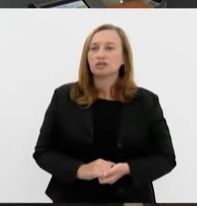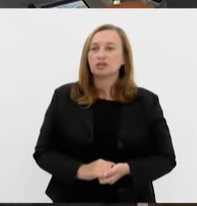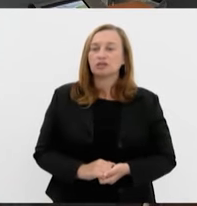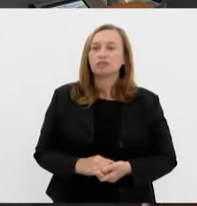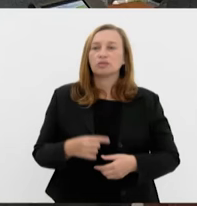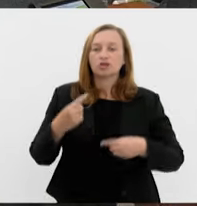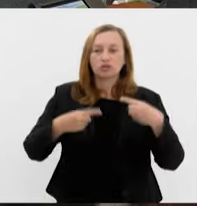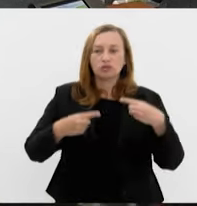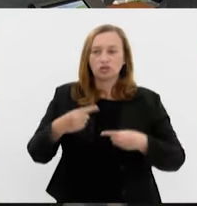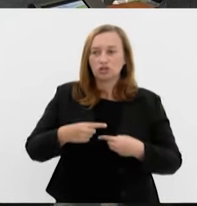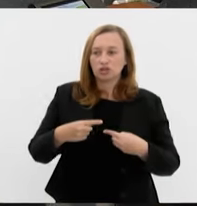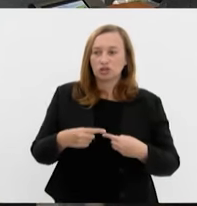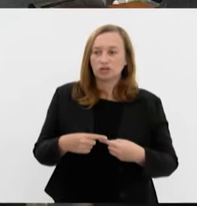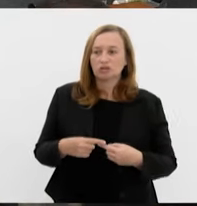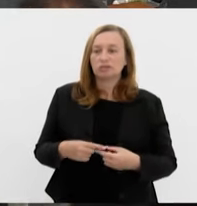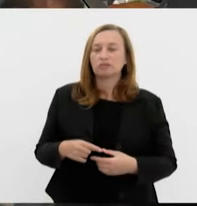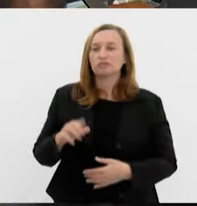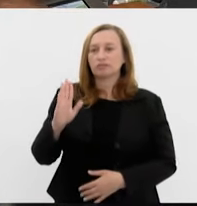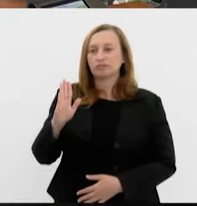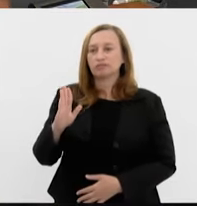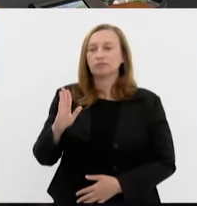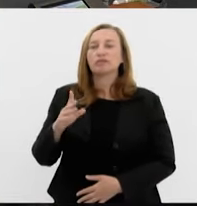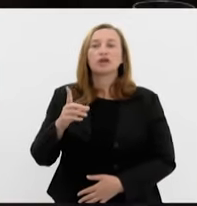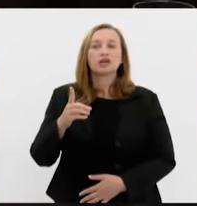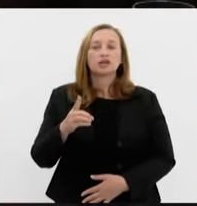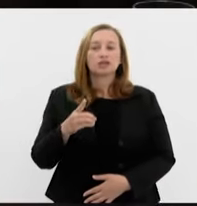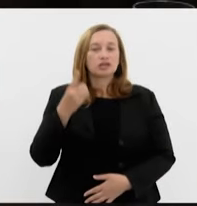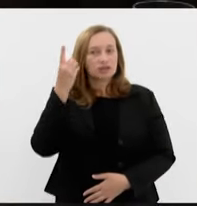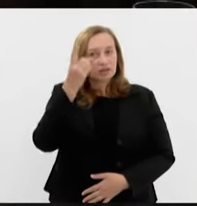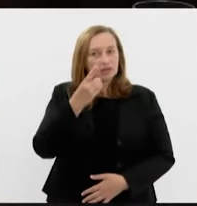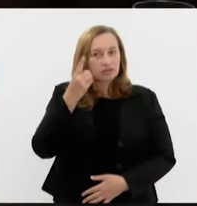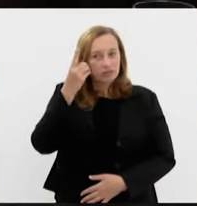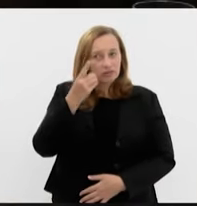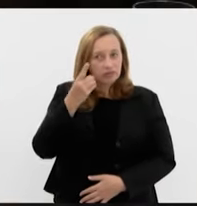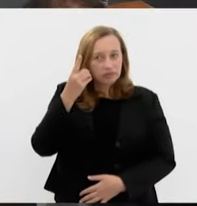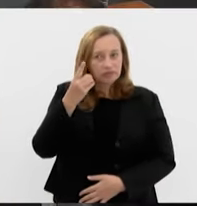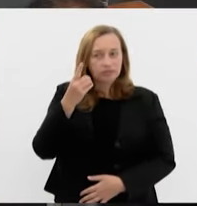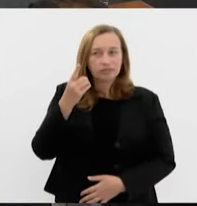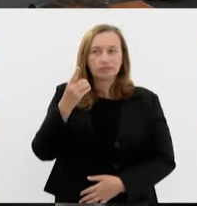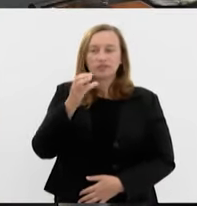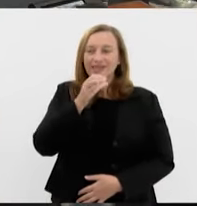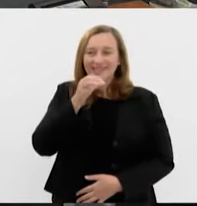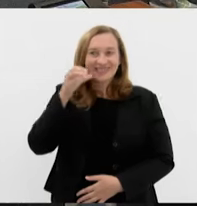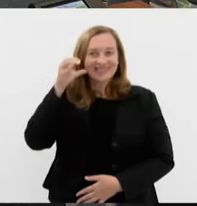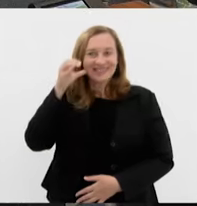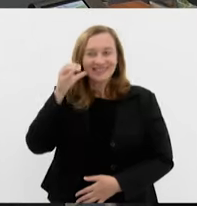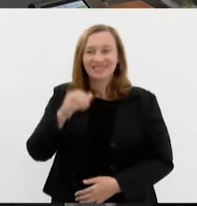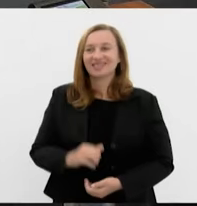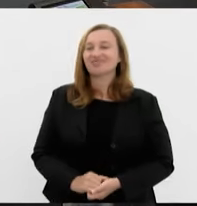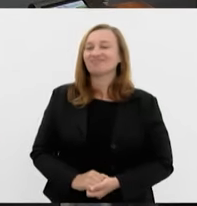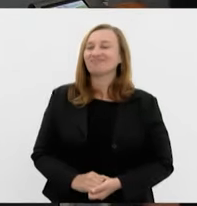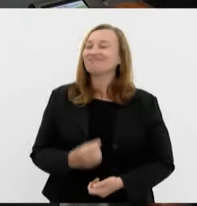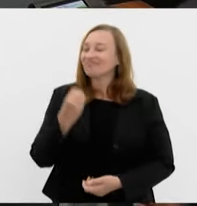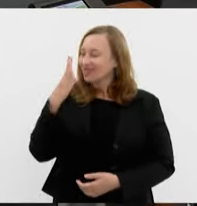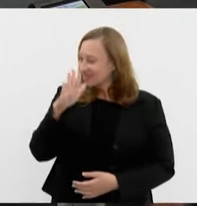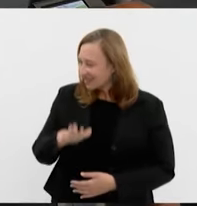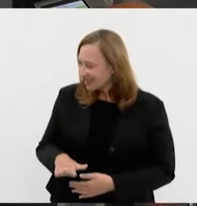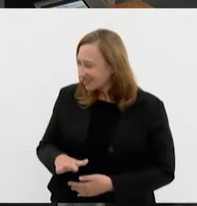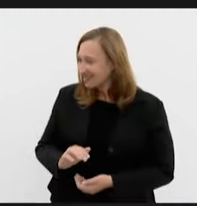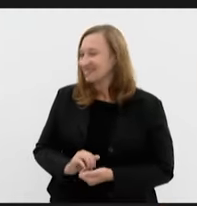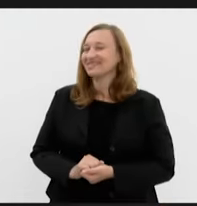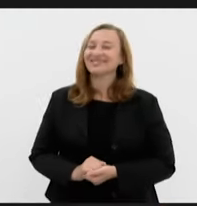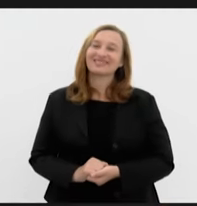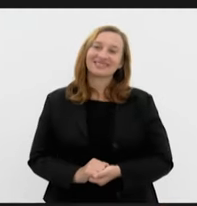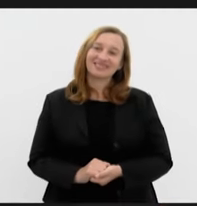discutir Presidente para discutir Nossa NOB autora NOB deputada Célia Jordão boa tarde nossa NOB deputada S